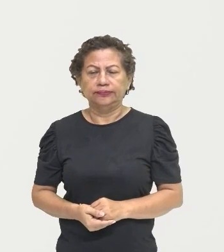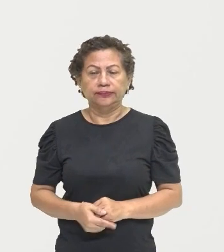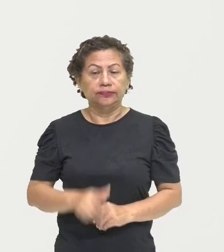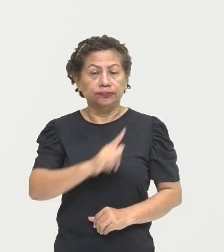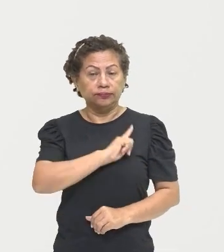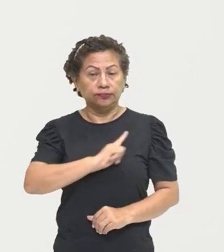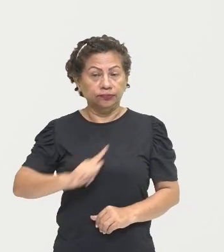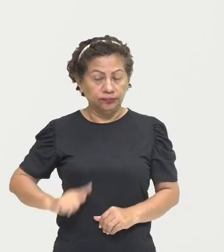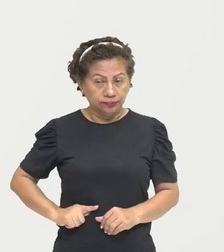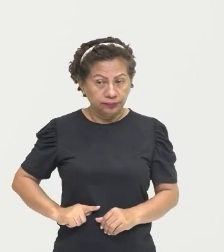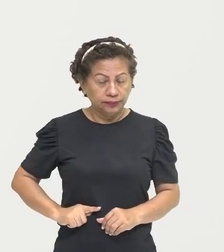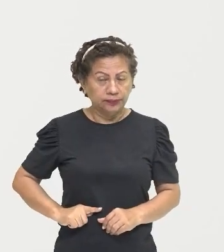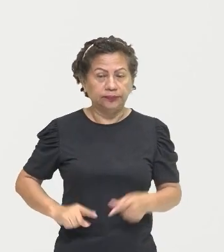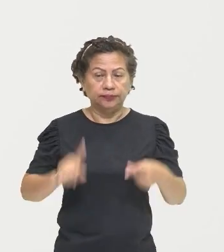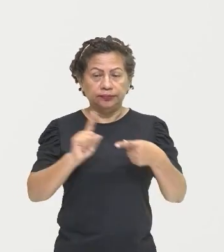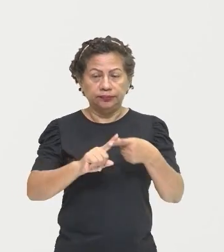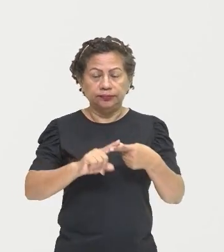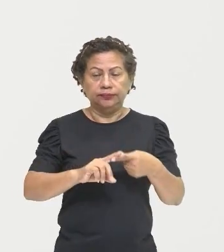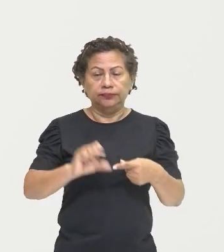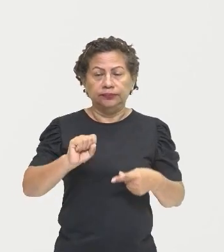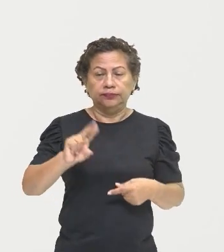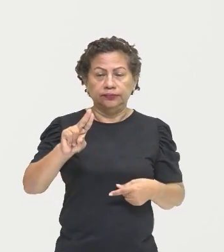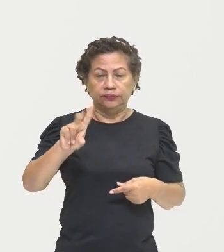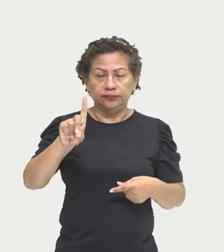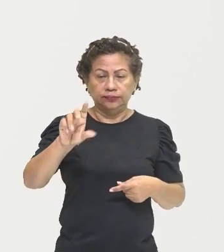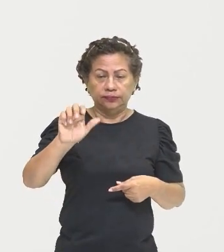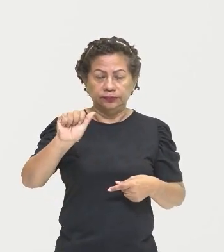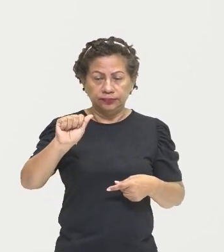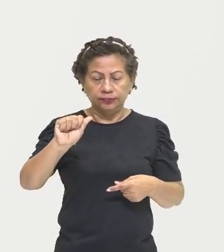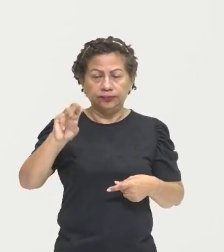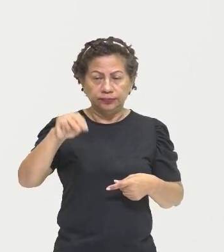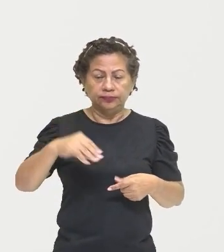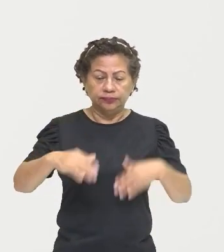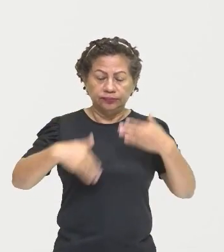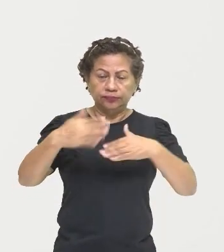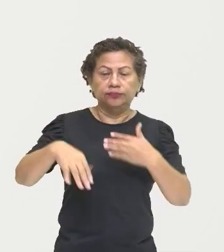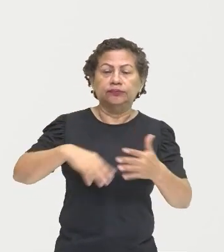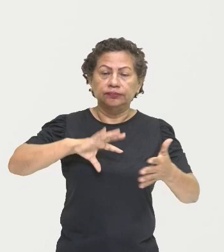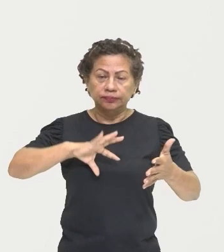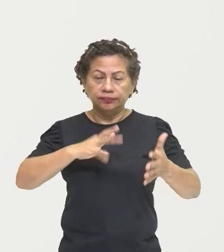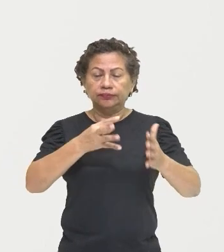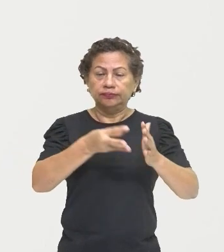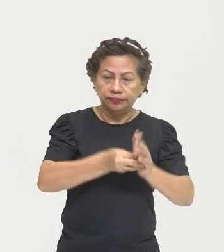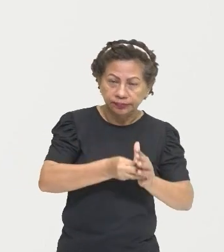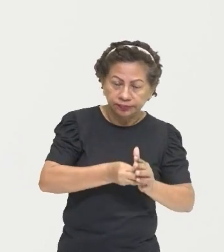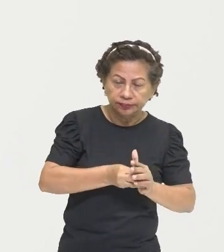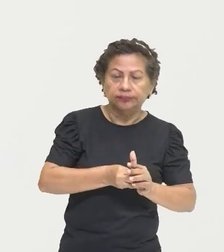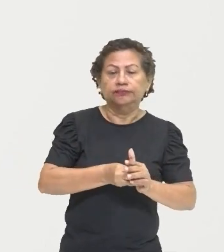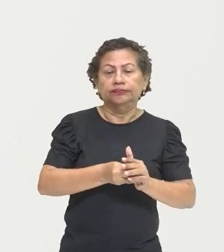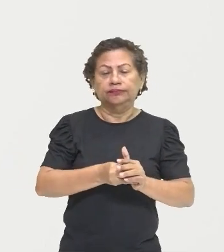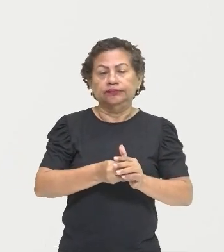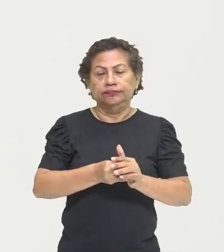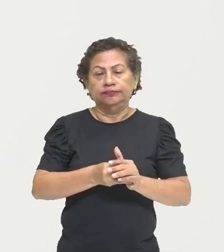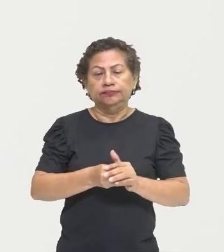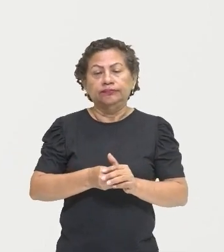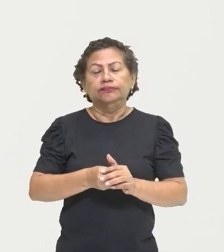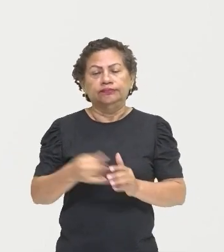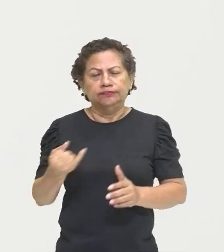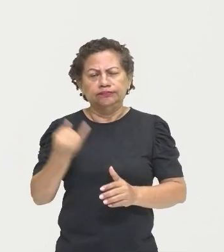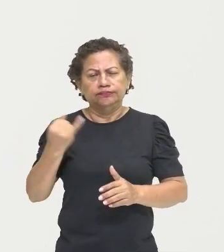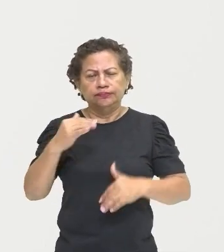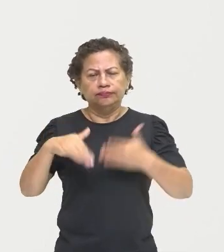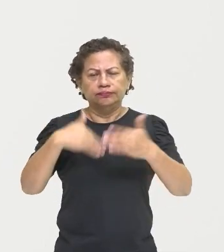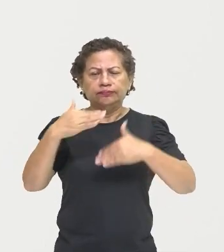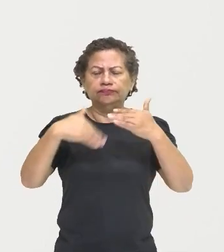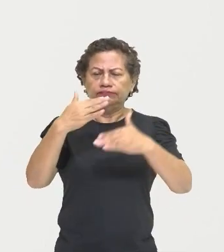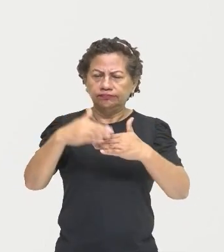a Sudan, que é a Superintendência de Desenvolvimento da Amazônia, pensada para desenvolver a Amazônia, o